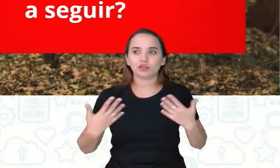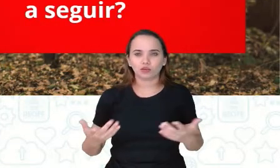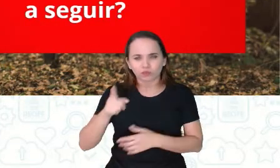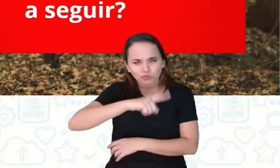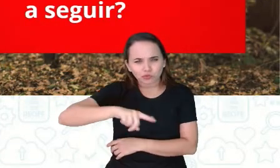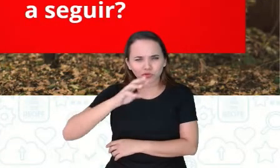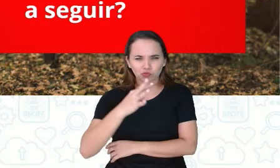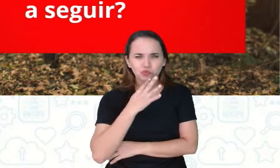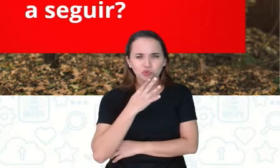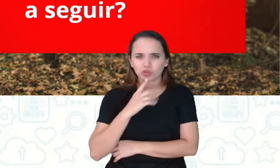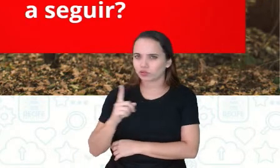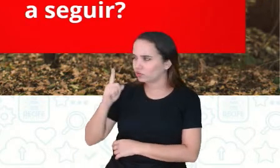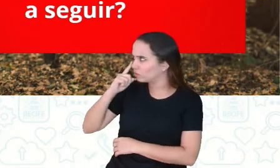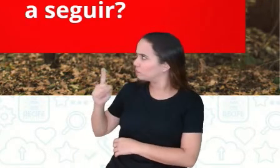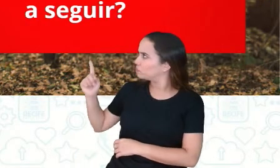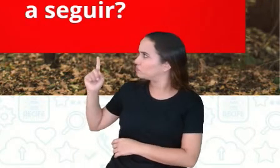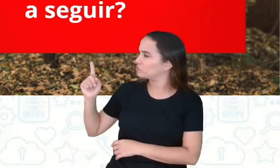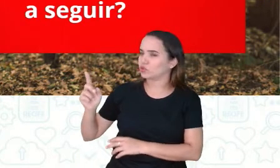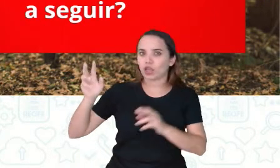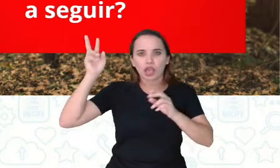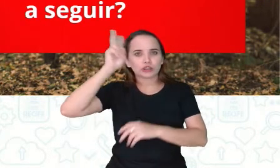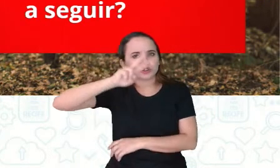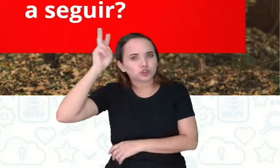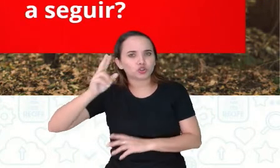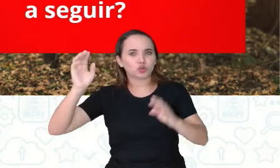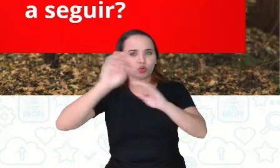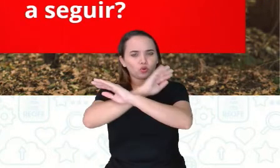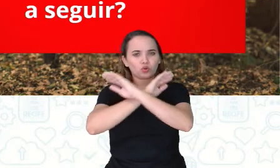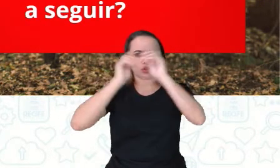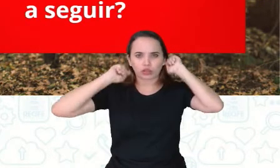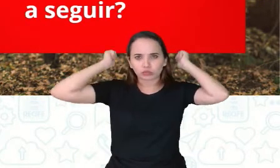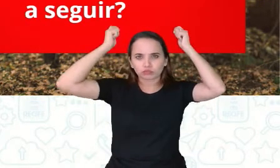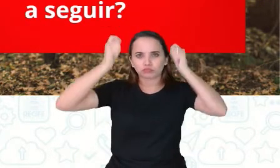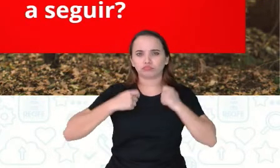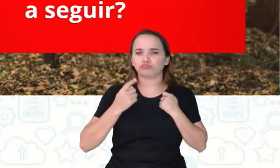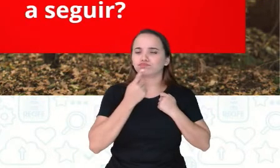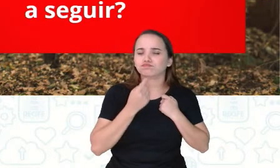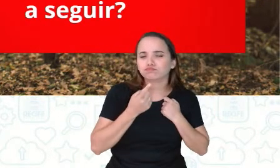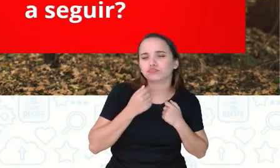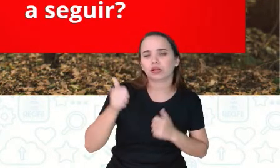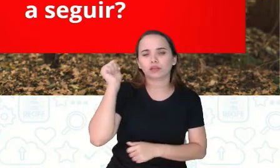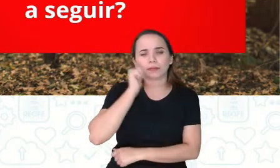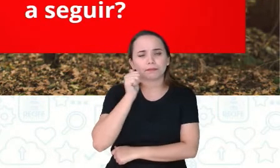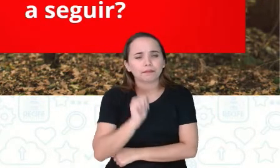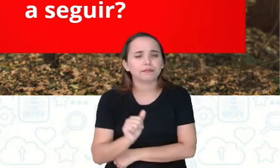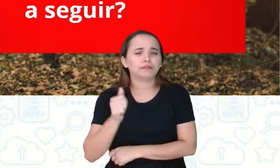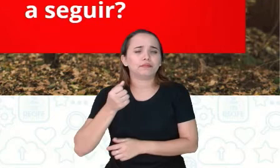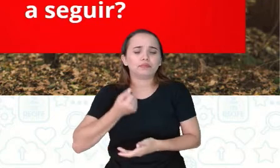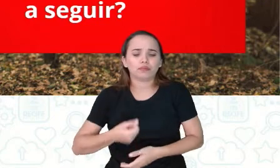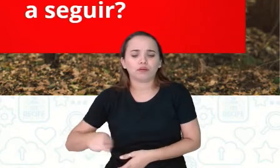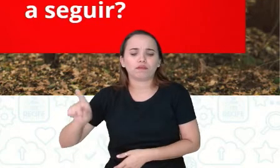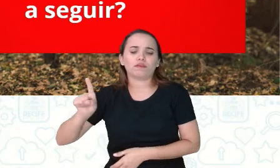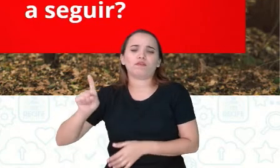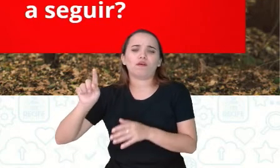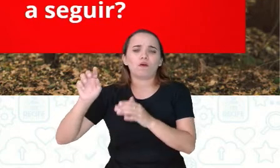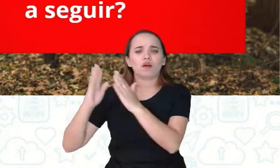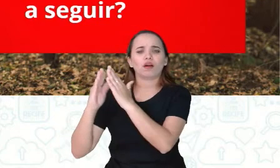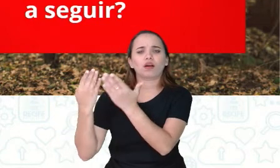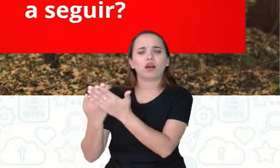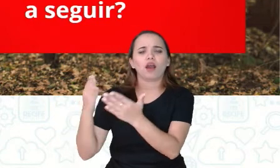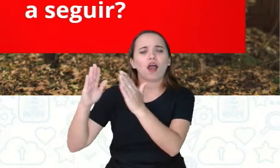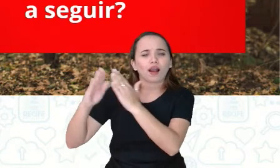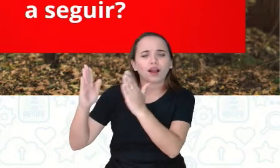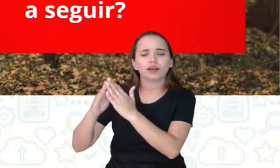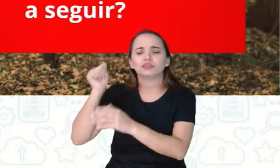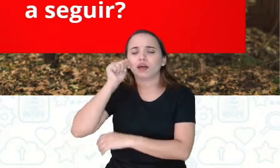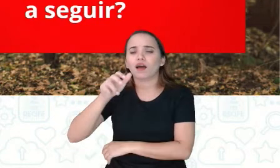da Chapeuzinho Vermelho? A menina que foi levar doces para casa da avó. E aí tem o lobo mau e a mãe